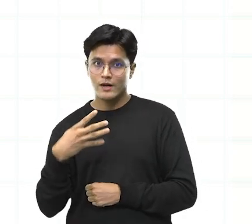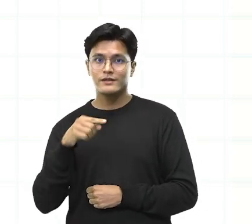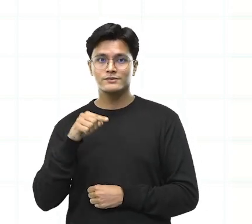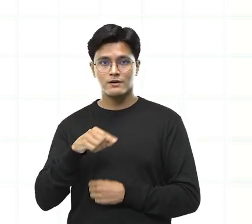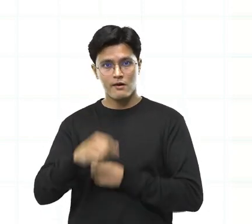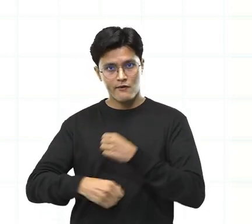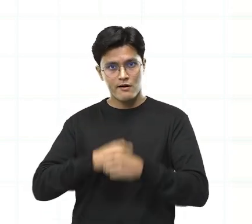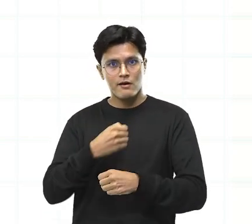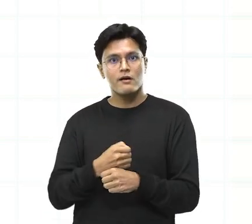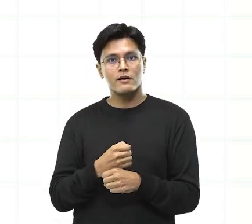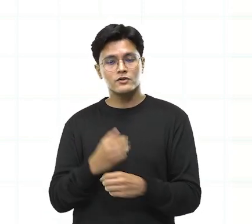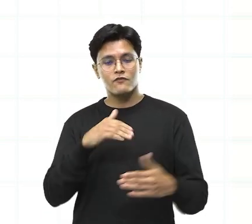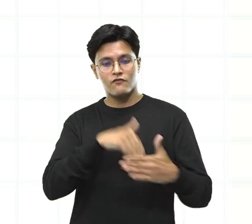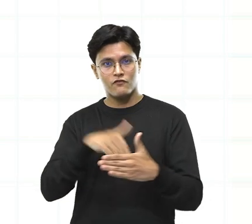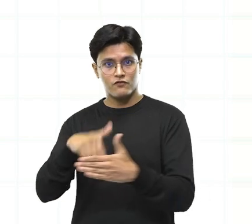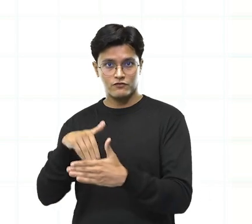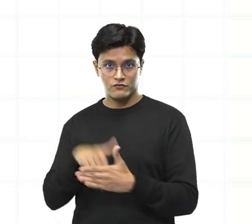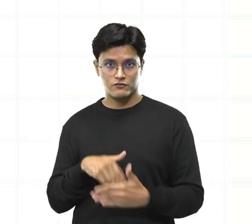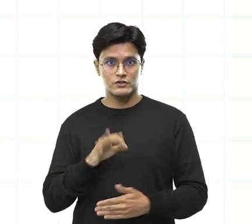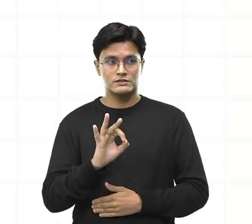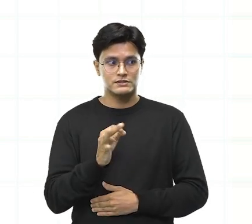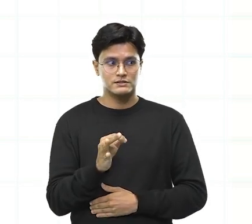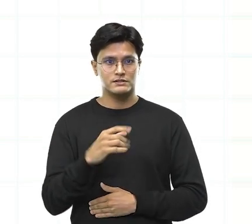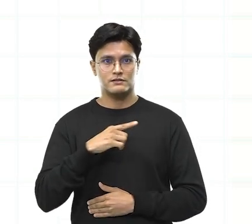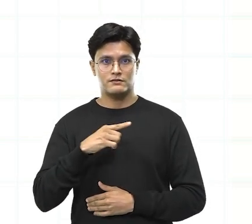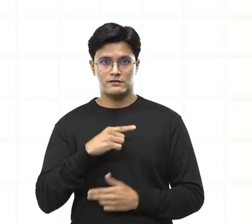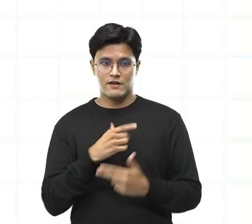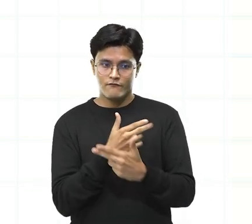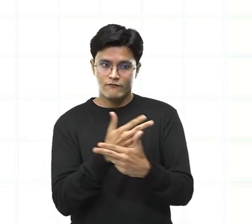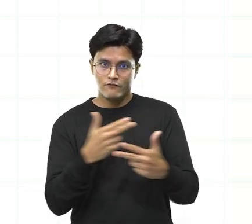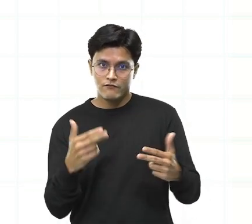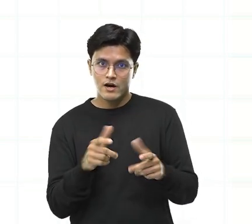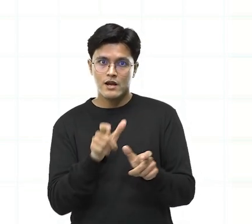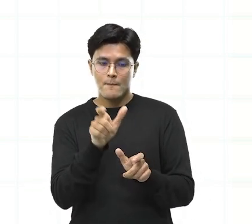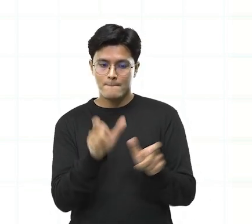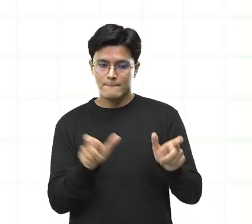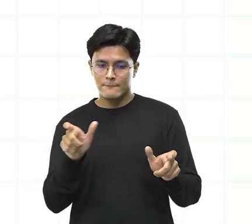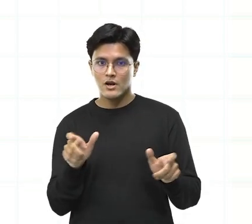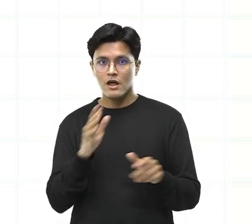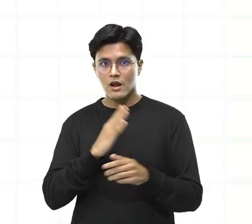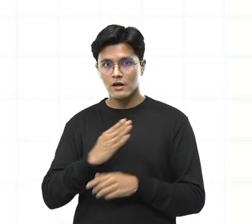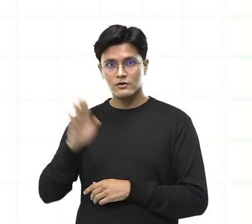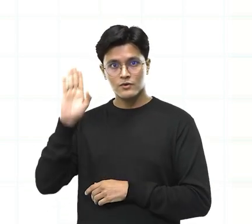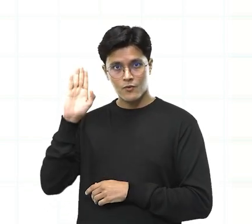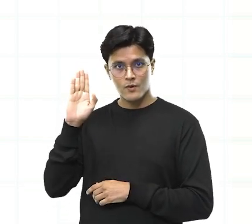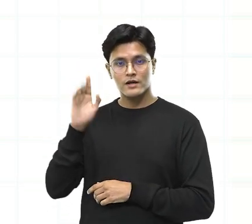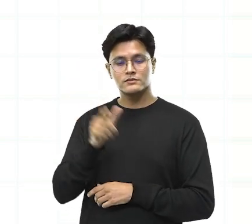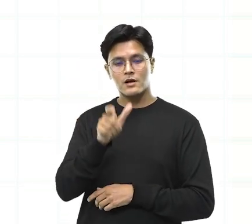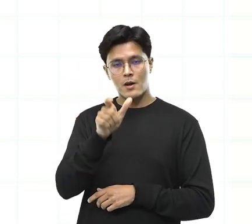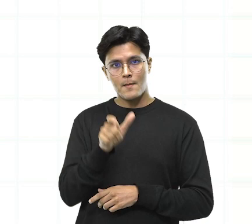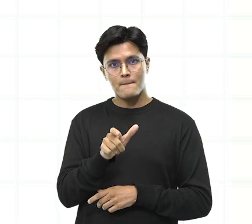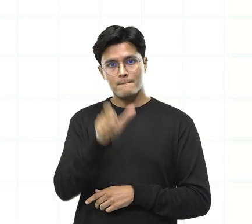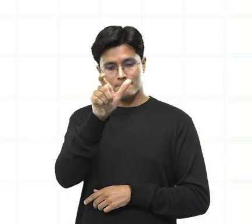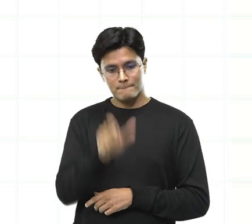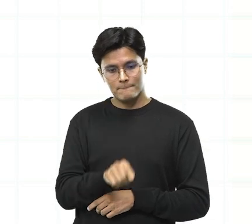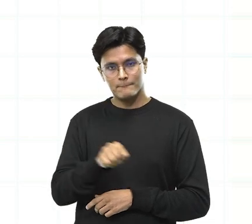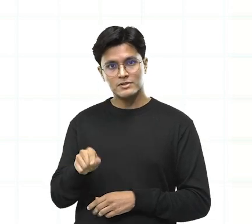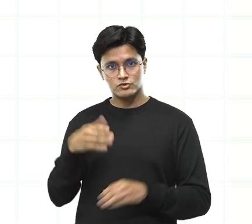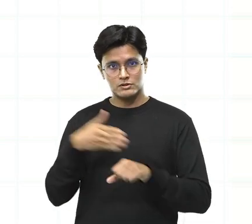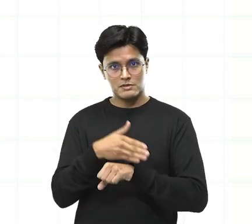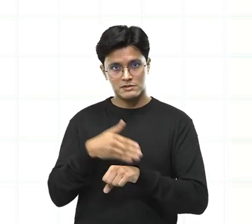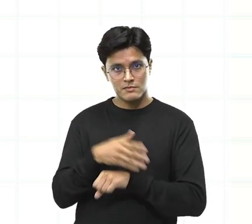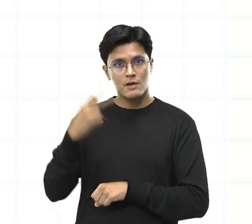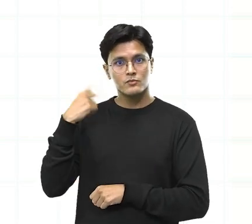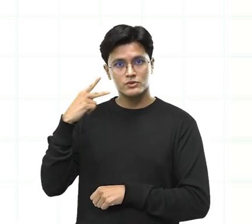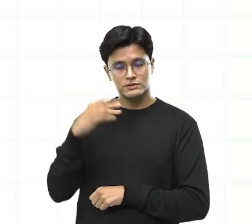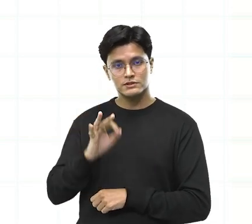eleitoral. Nós temos vários políticos, vários. Vocês vão perceber aí, né, na